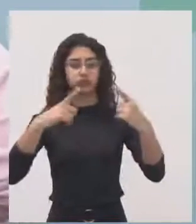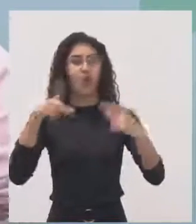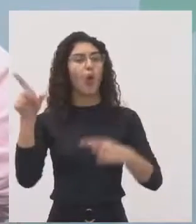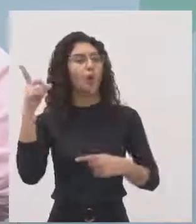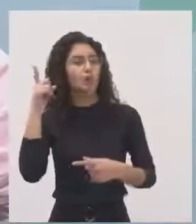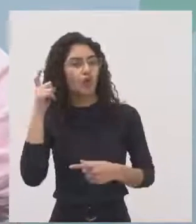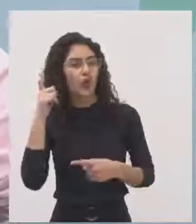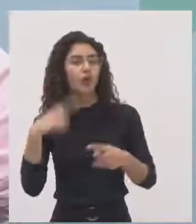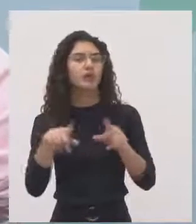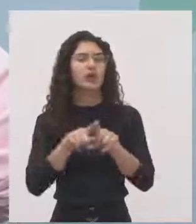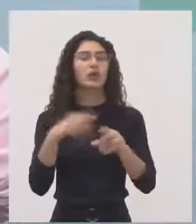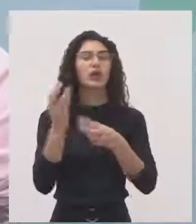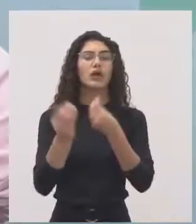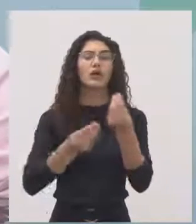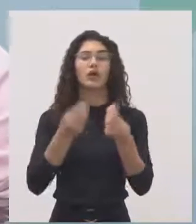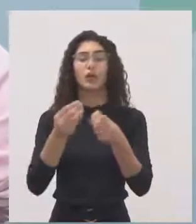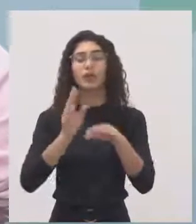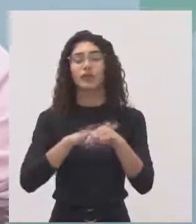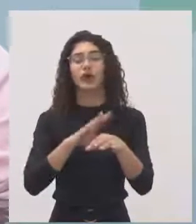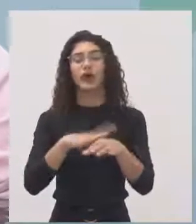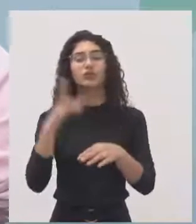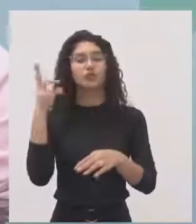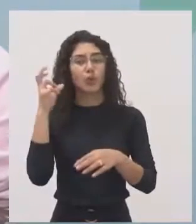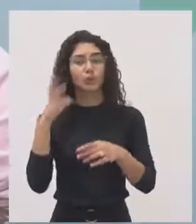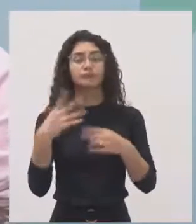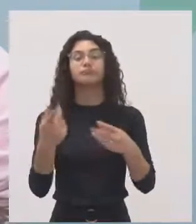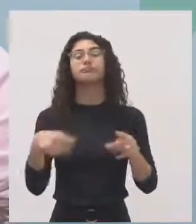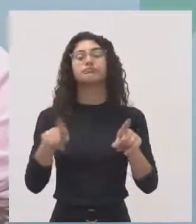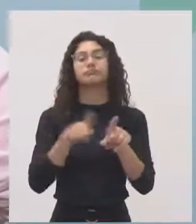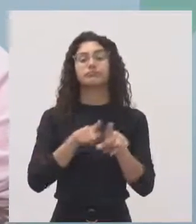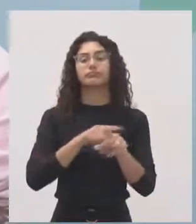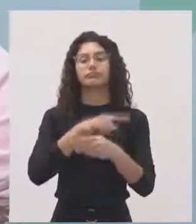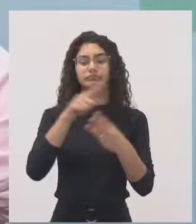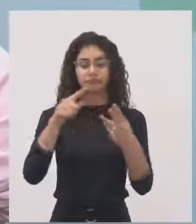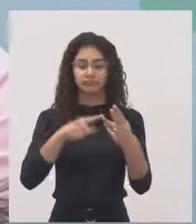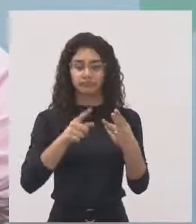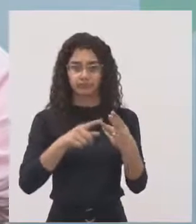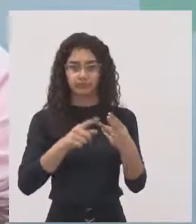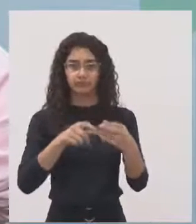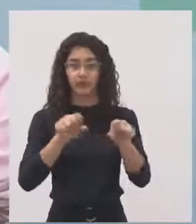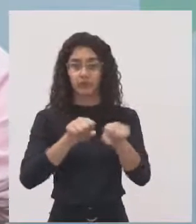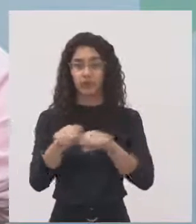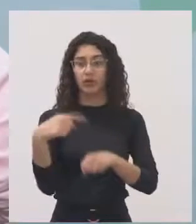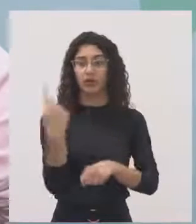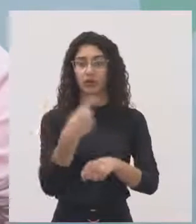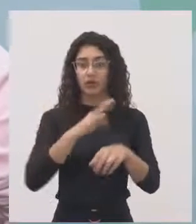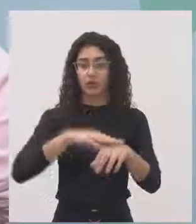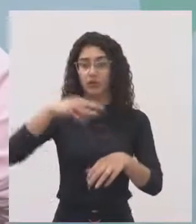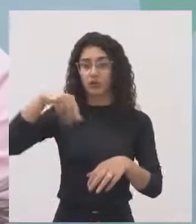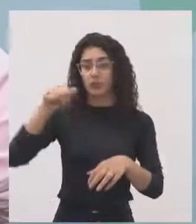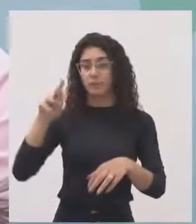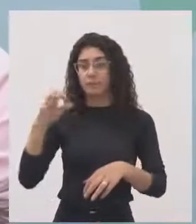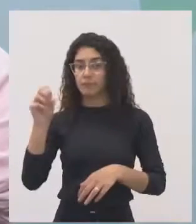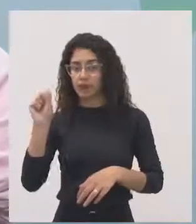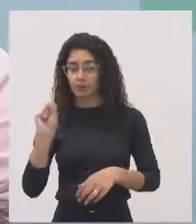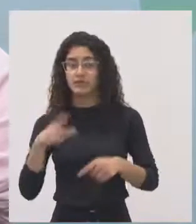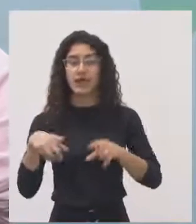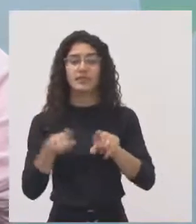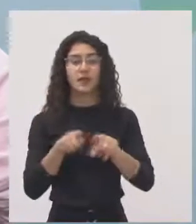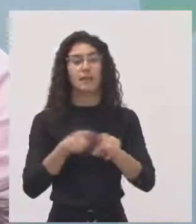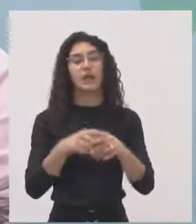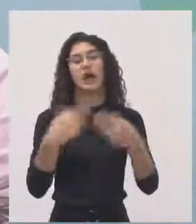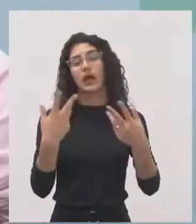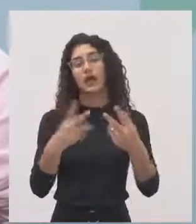som, como que faz o som. E também uma outra formação que a gente fez com o Marcos Barros, com o Marcão da Citem, também sobre